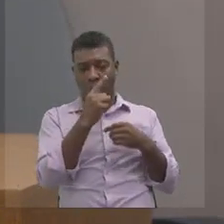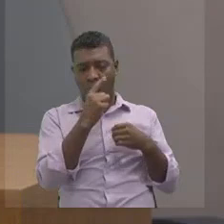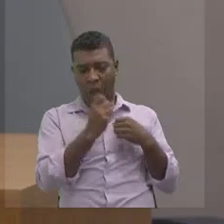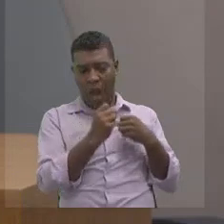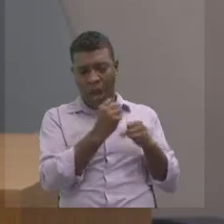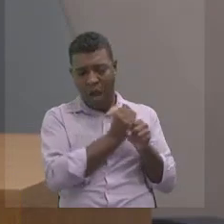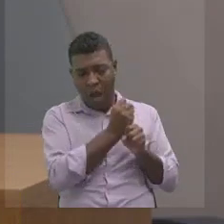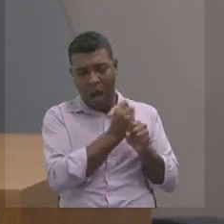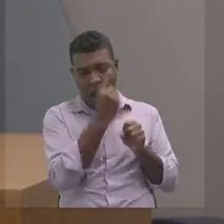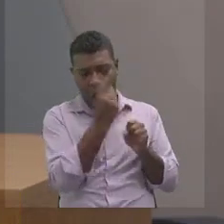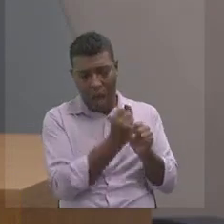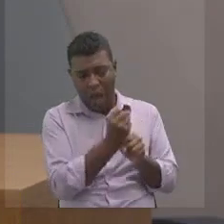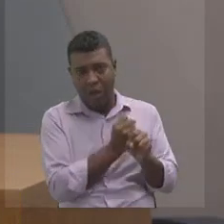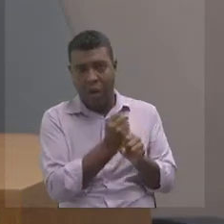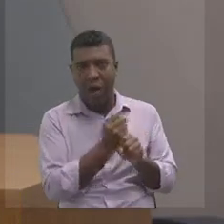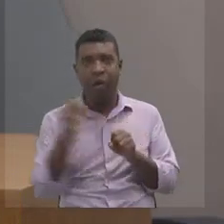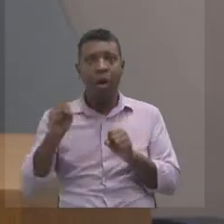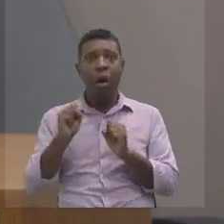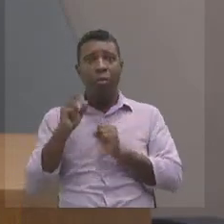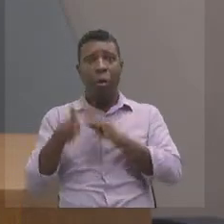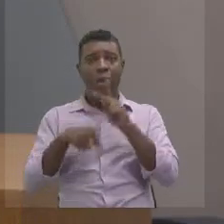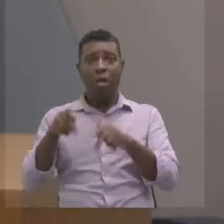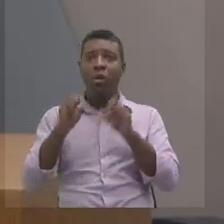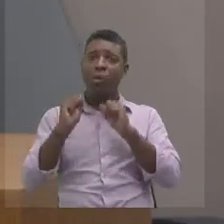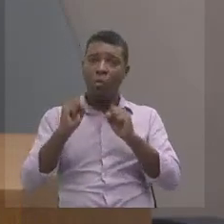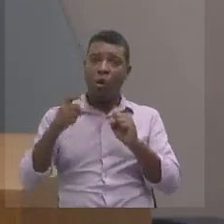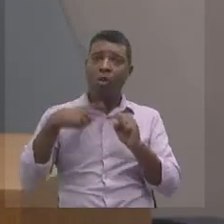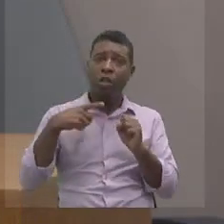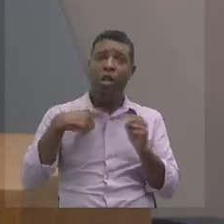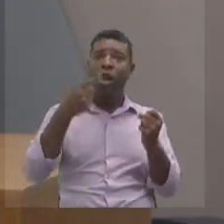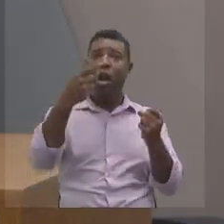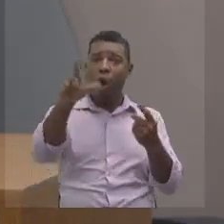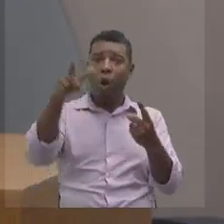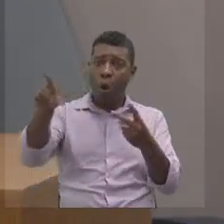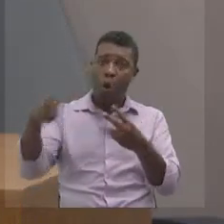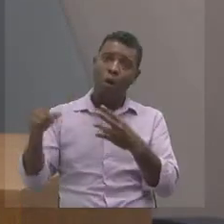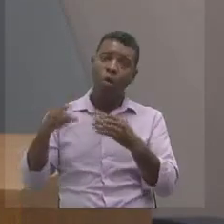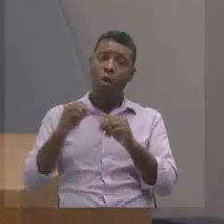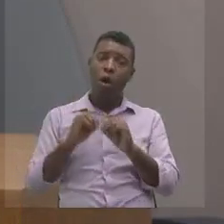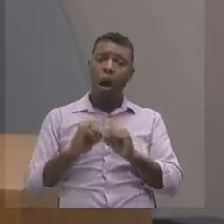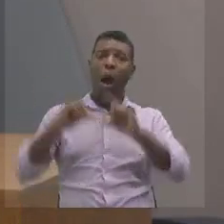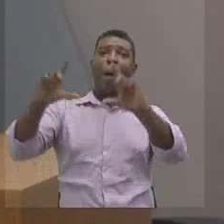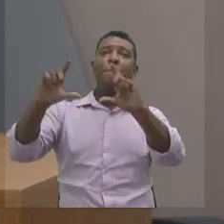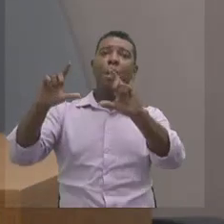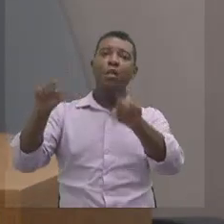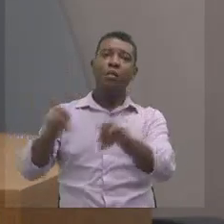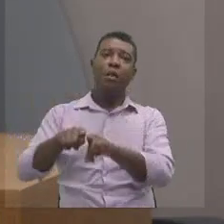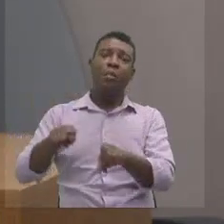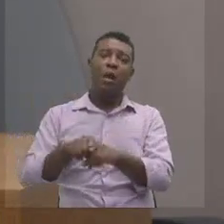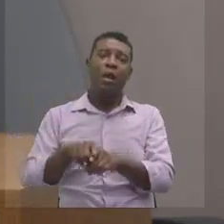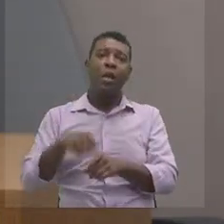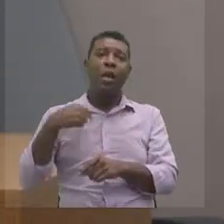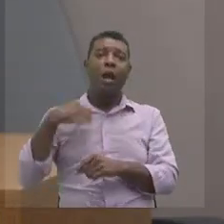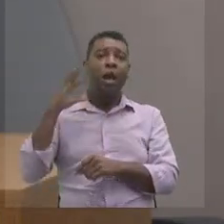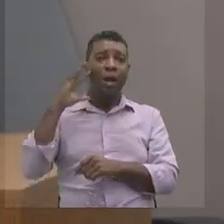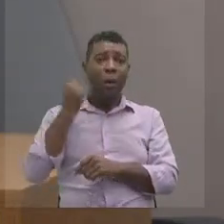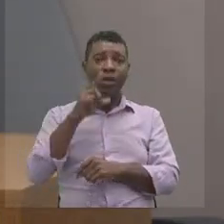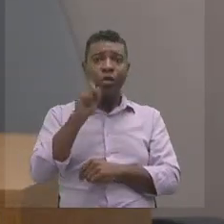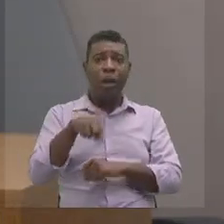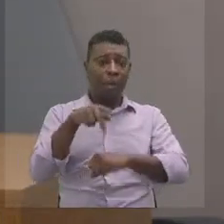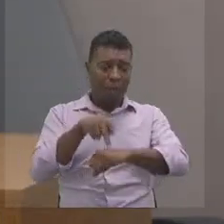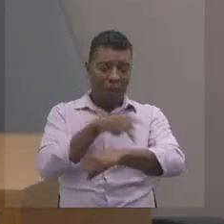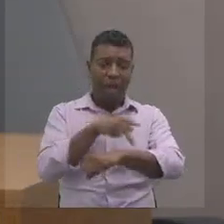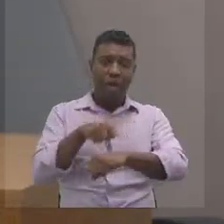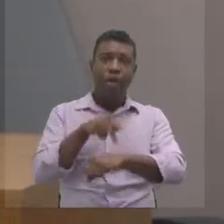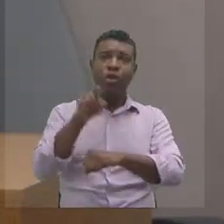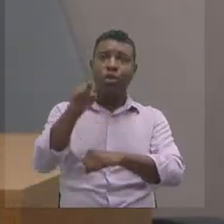a população pode ter outros aumentos eu eu acho que é pedagógico que